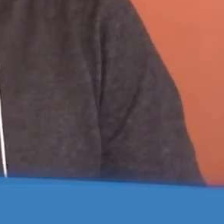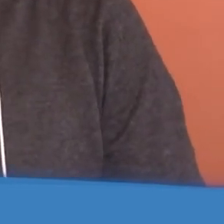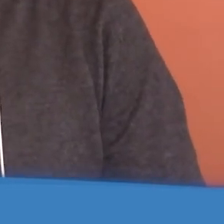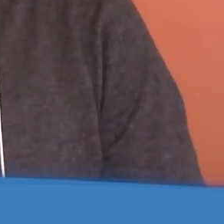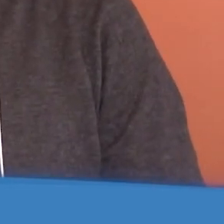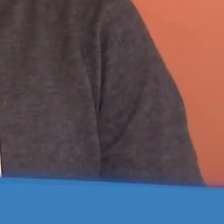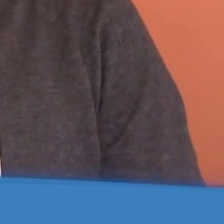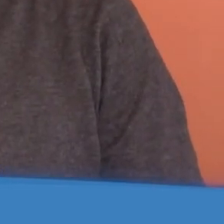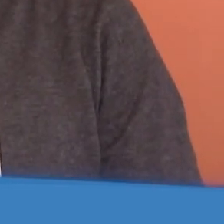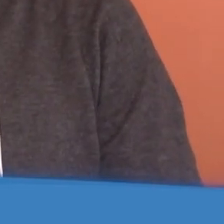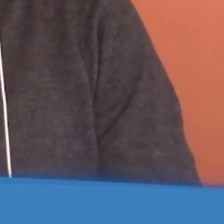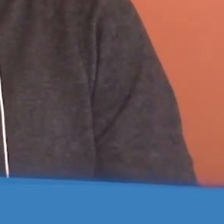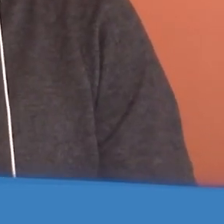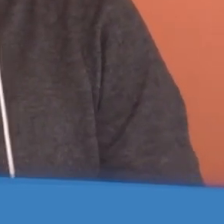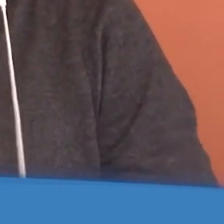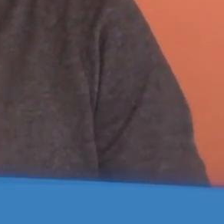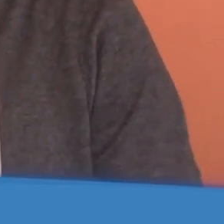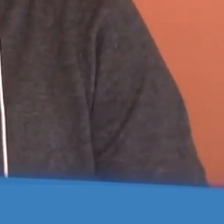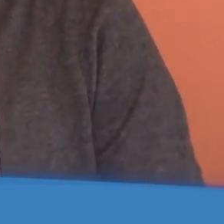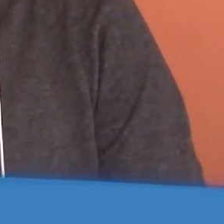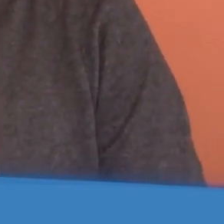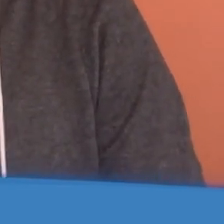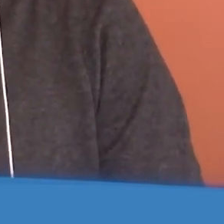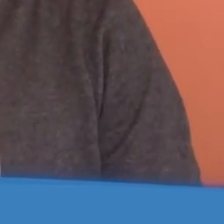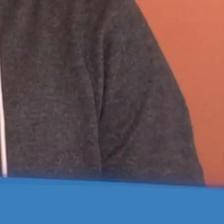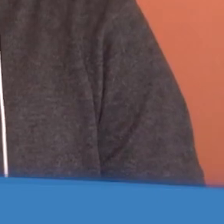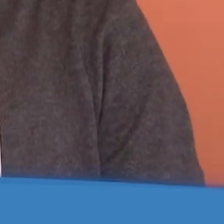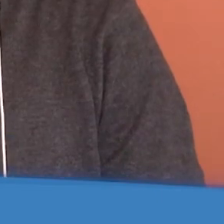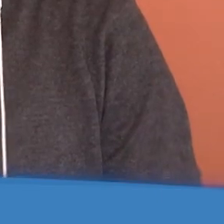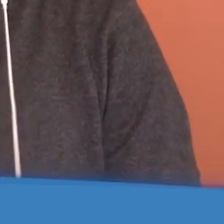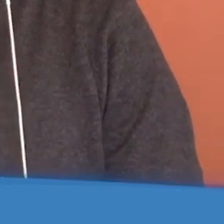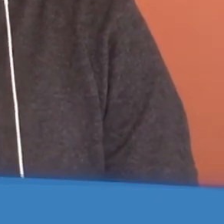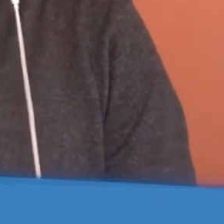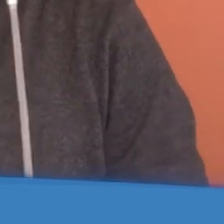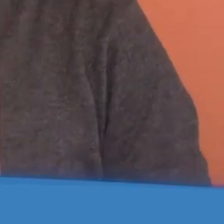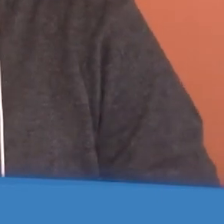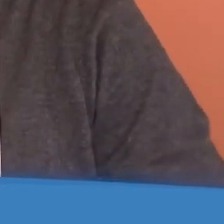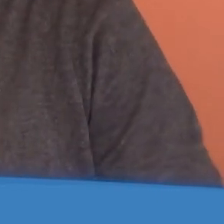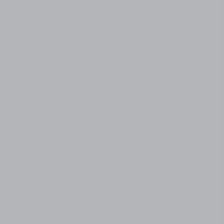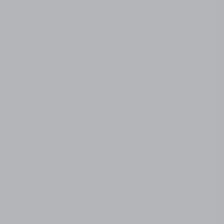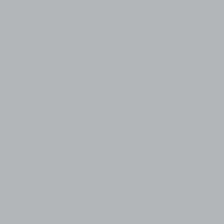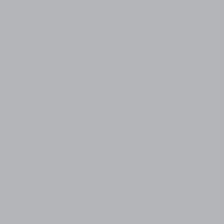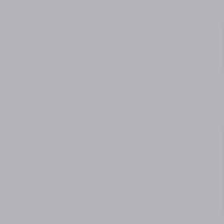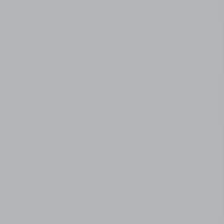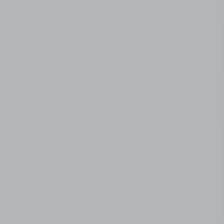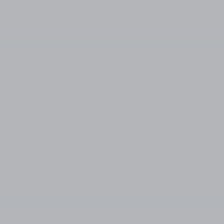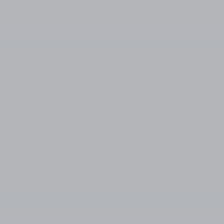fique em casa. Se tiver que sair, use a máscara. Até a próxima semana. Até mais.